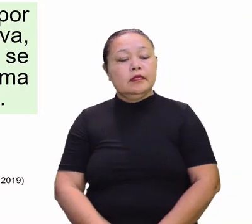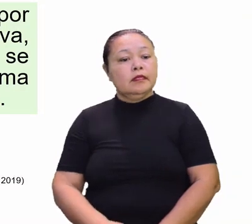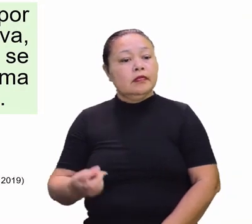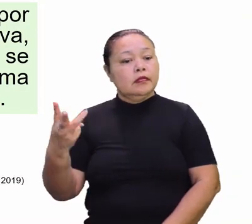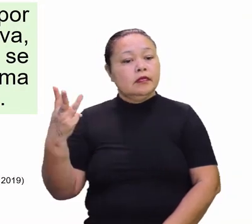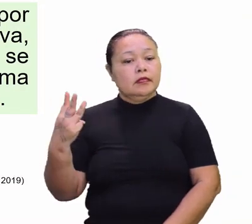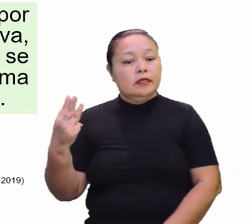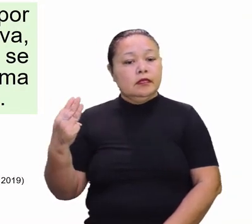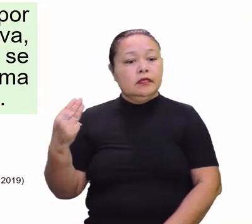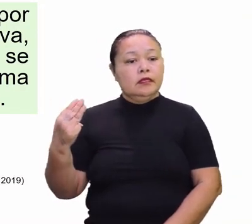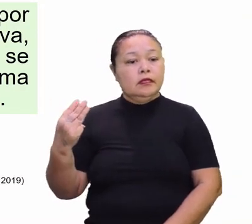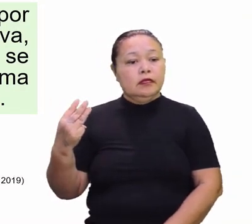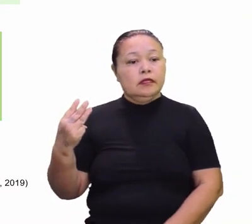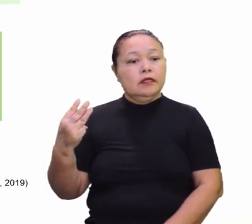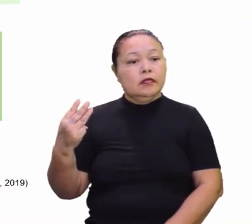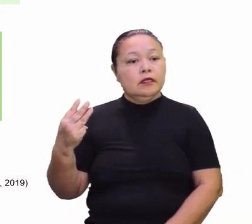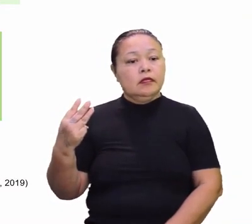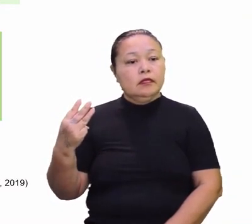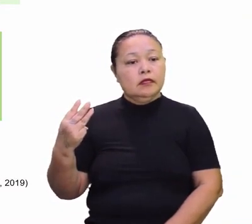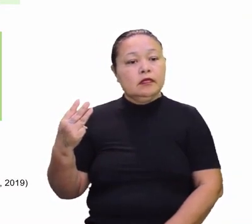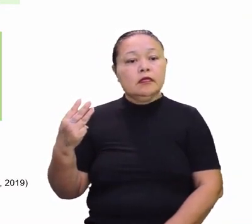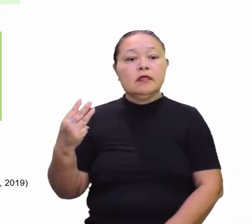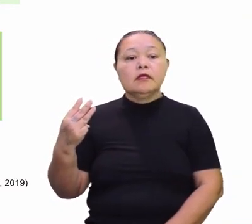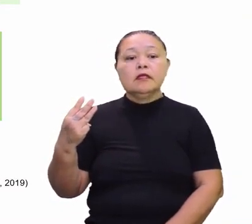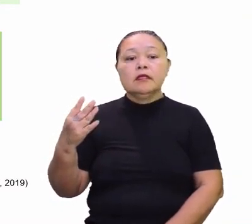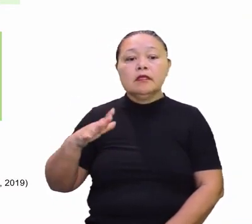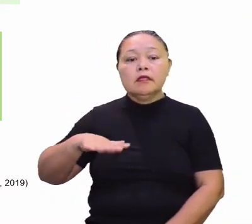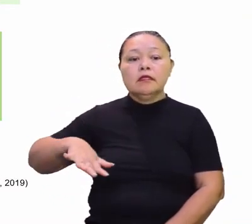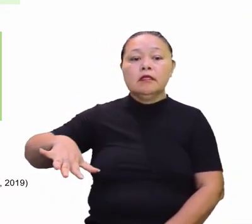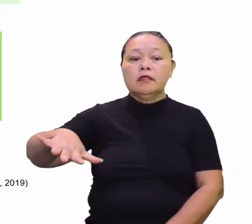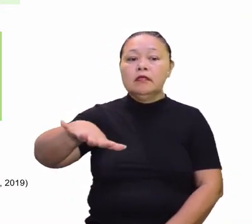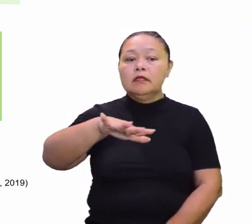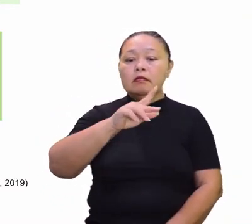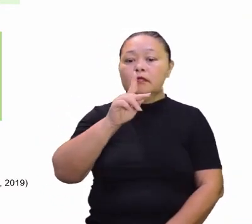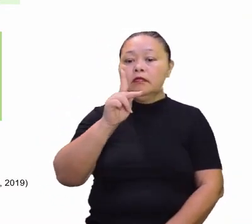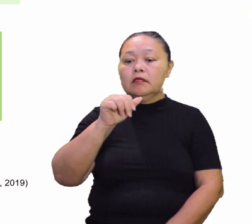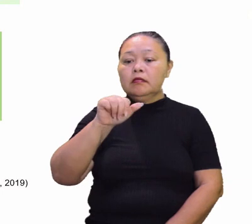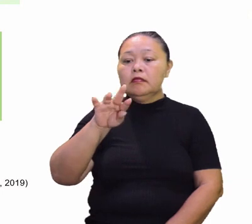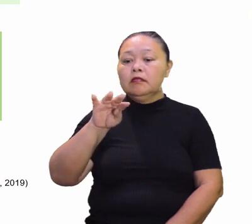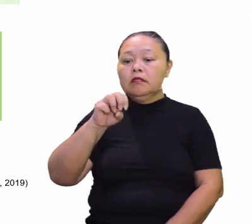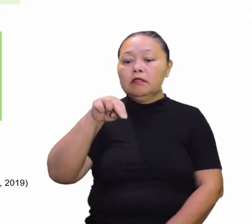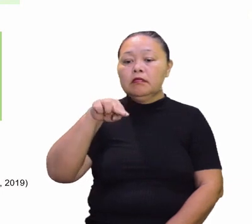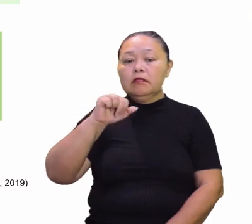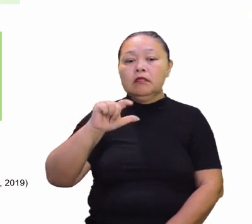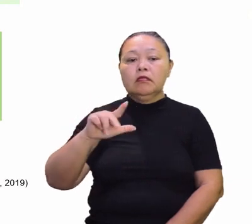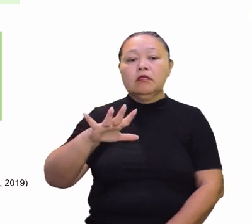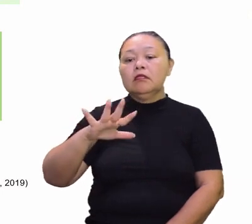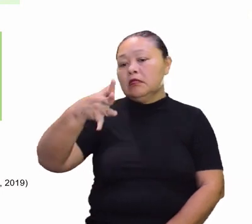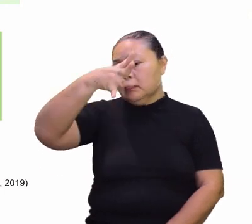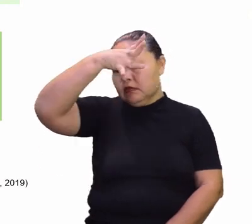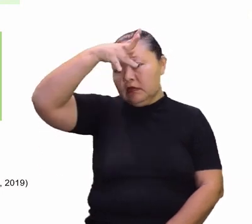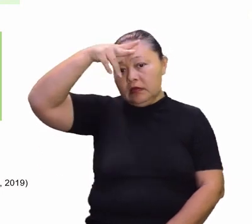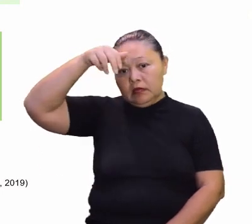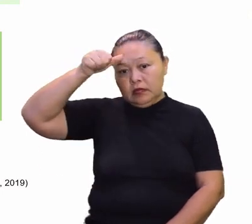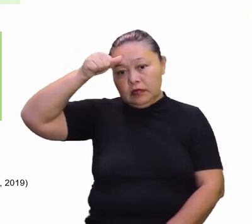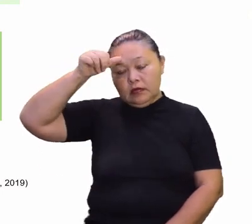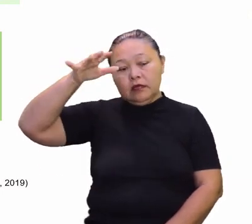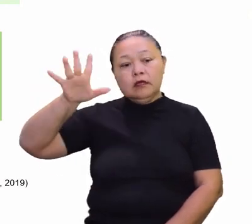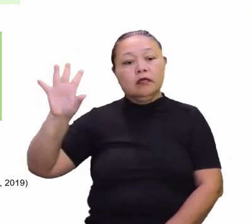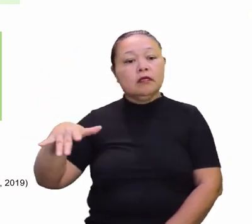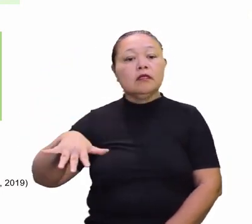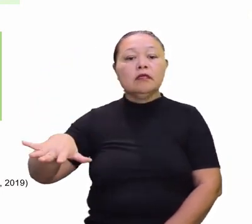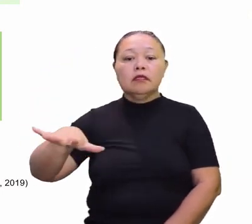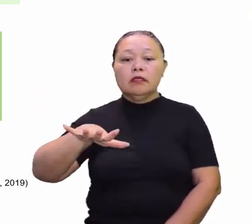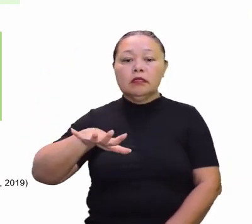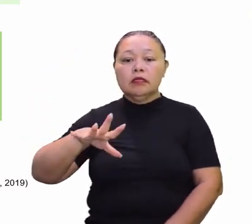para o 3 agora, para a gente andar e depois você vai aprofundar. Lá no 3, o mapa, a gente tem a Pantanal, Mato Grossense, é